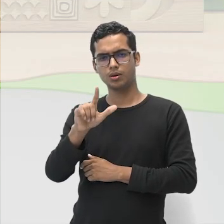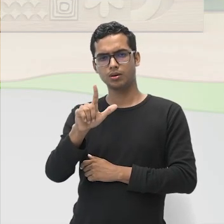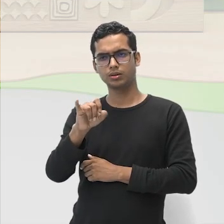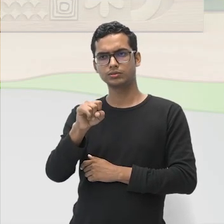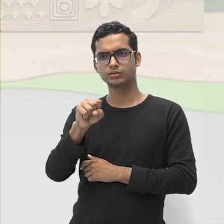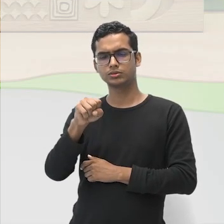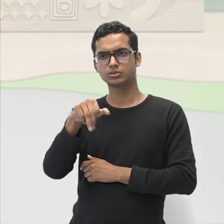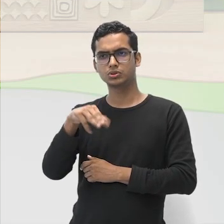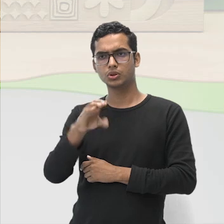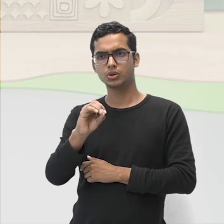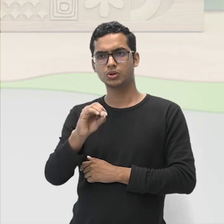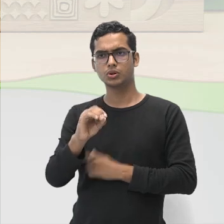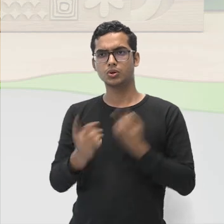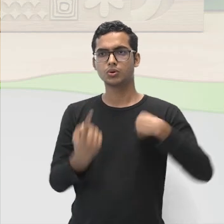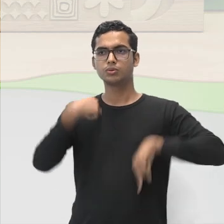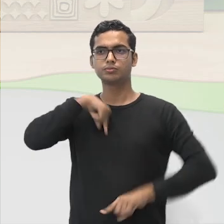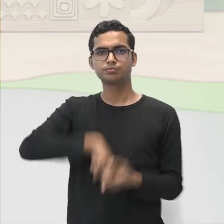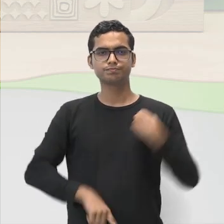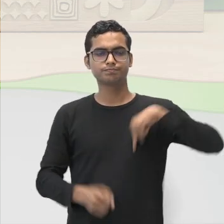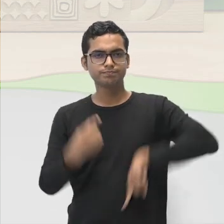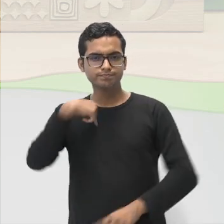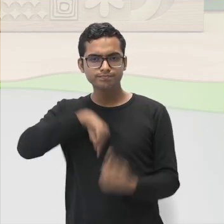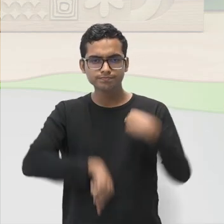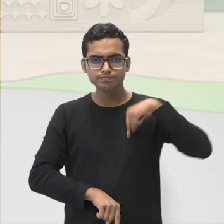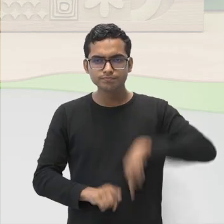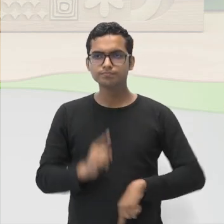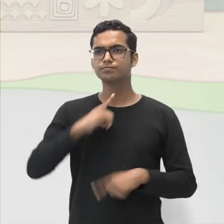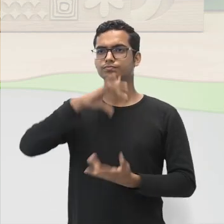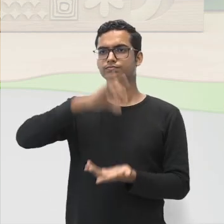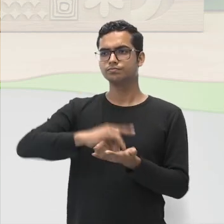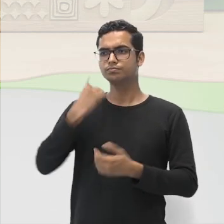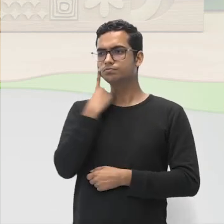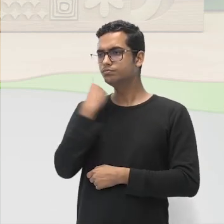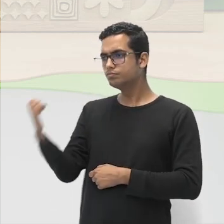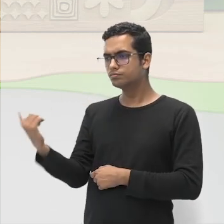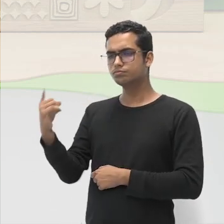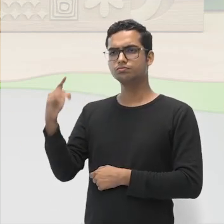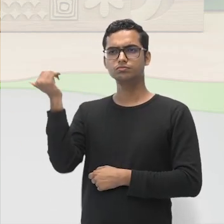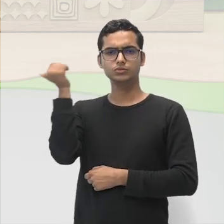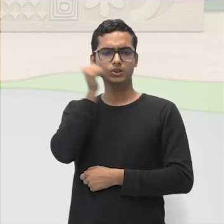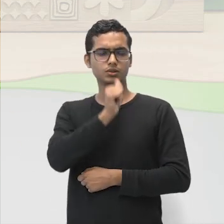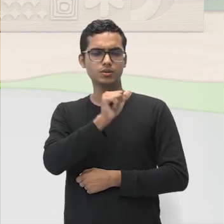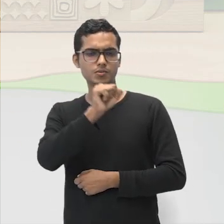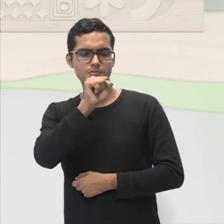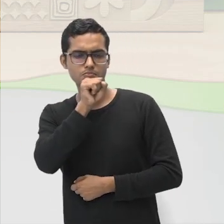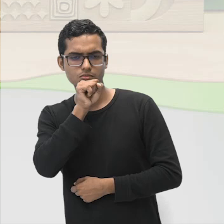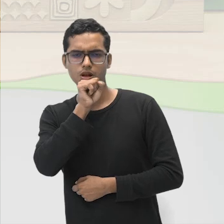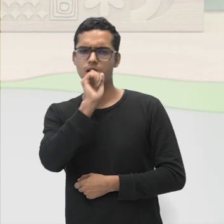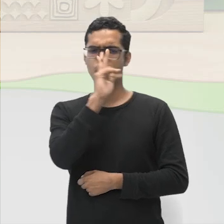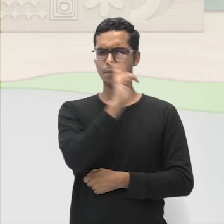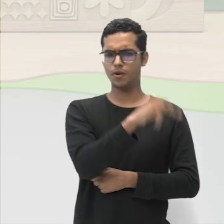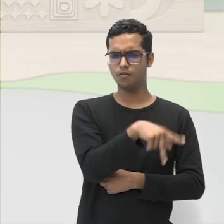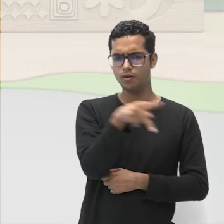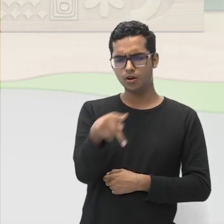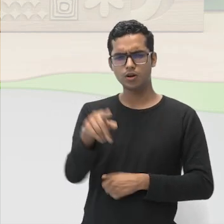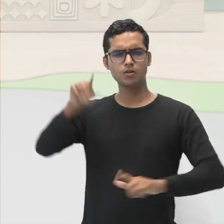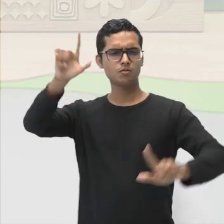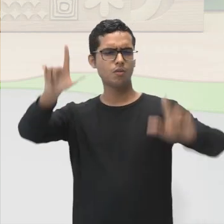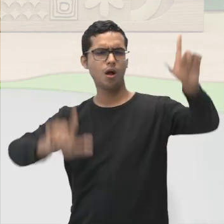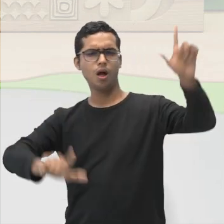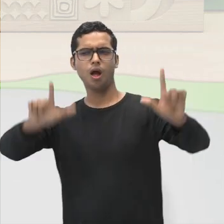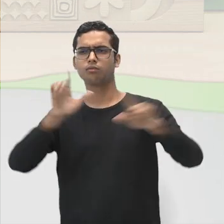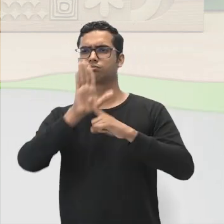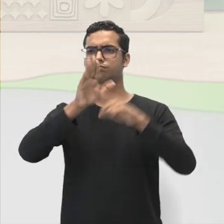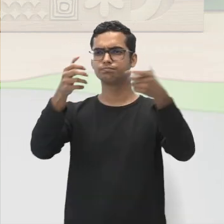o metabolismo, professora? Eu vejo sempre a minha mãe, a professora falando na